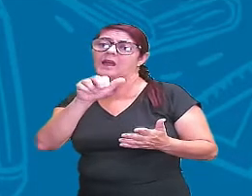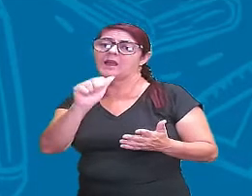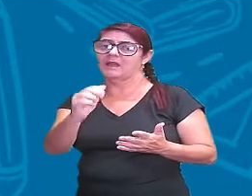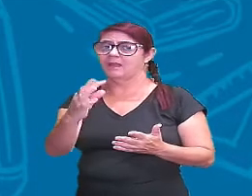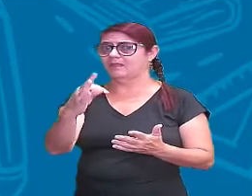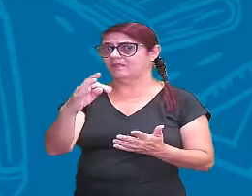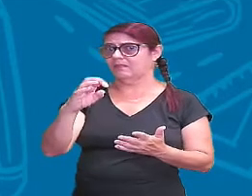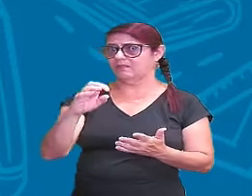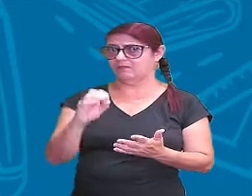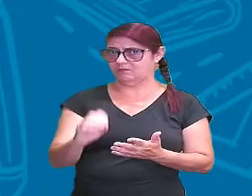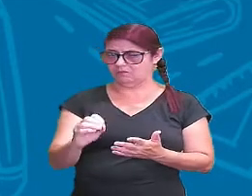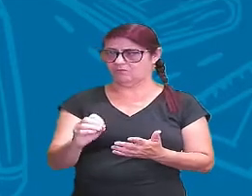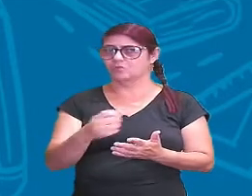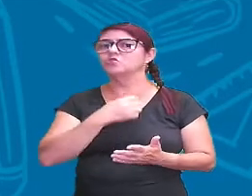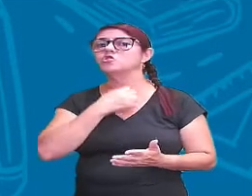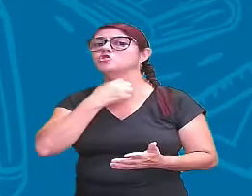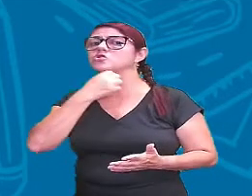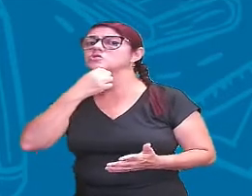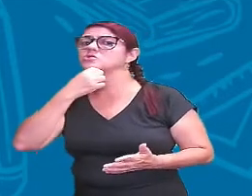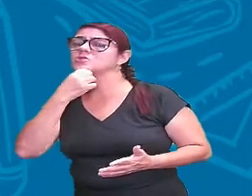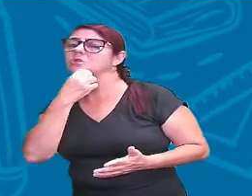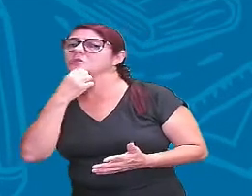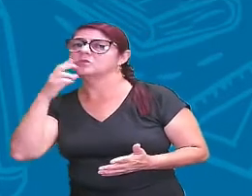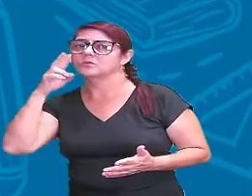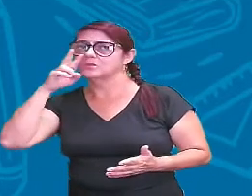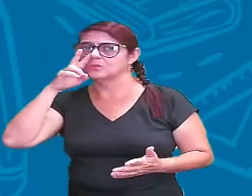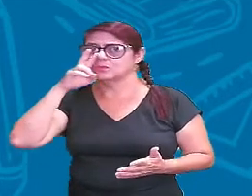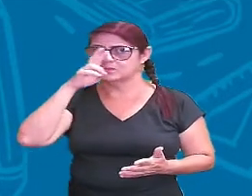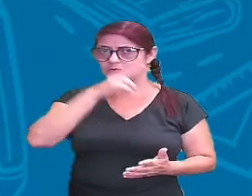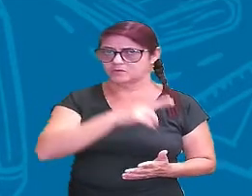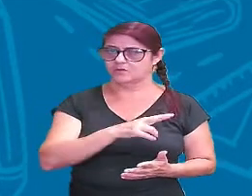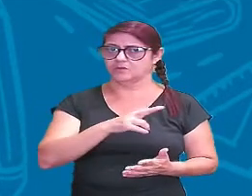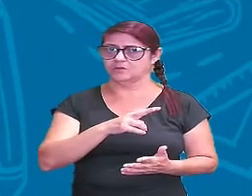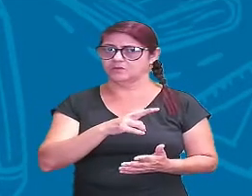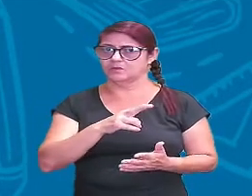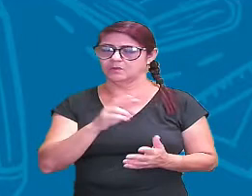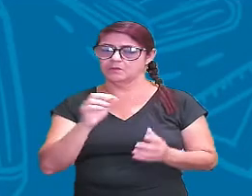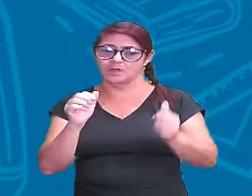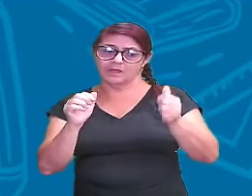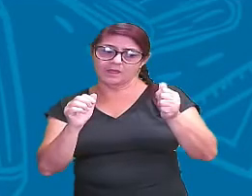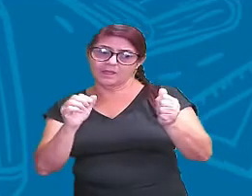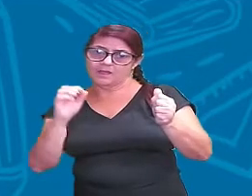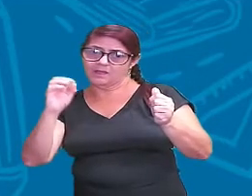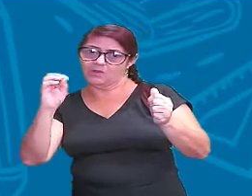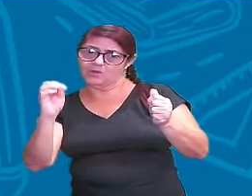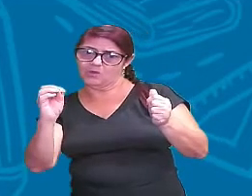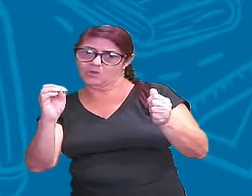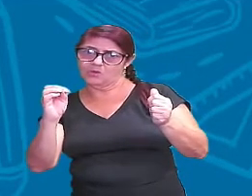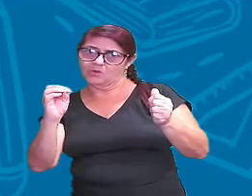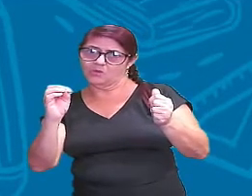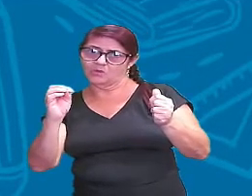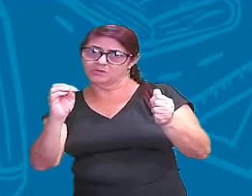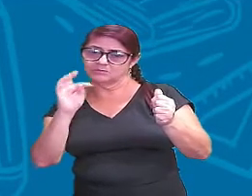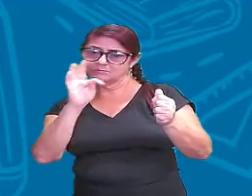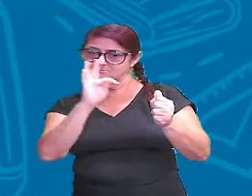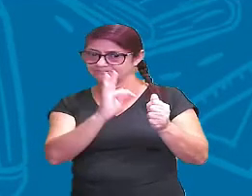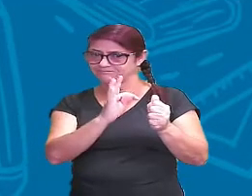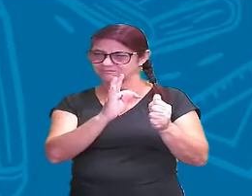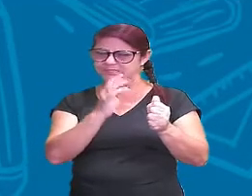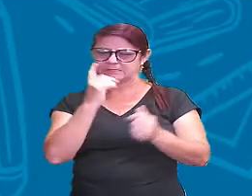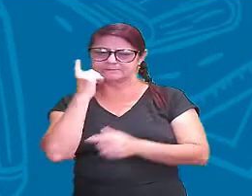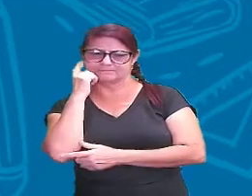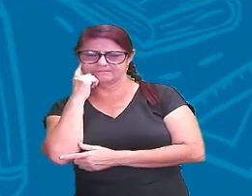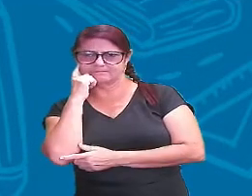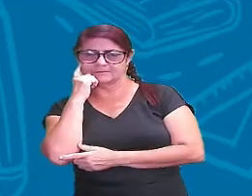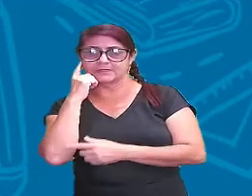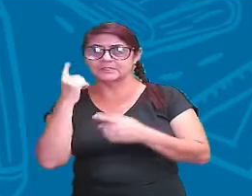rato, ele tem o som forte. O RR, quando a gente coloca entre a